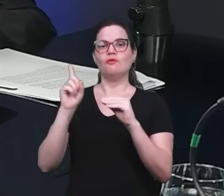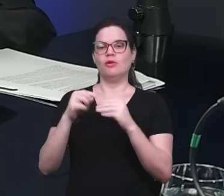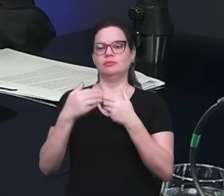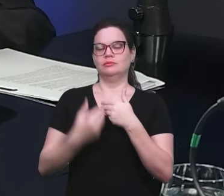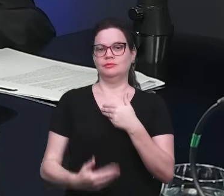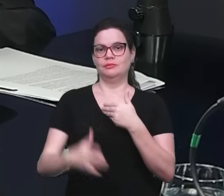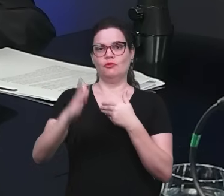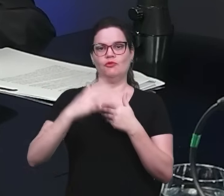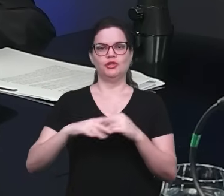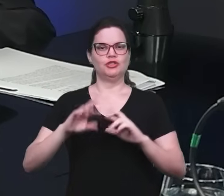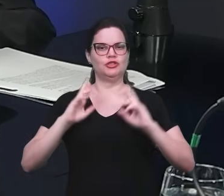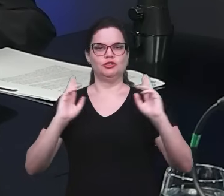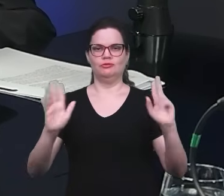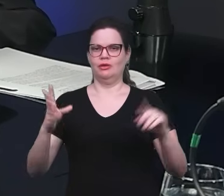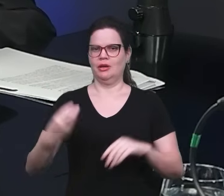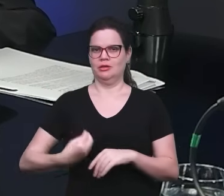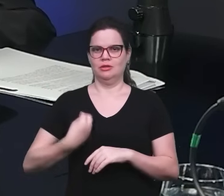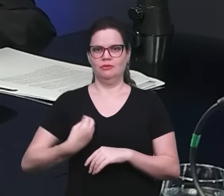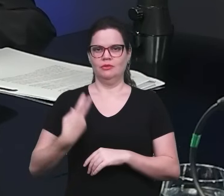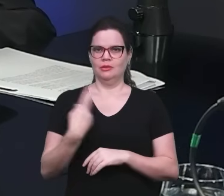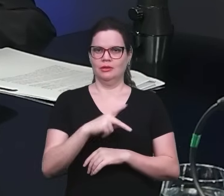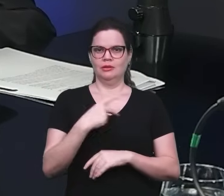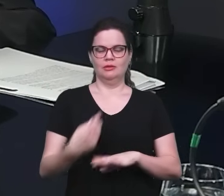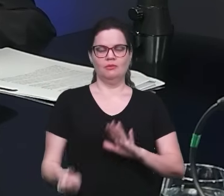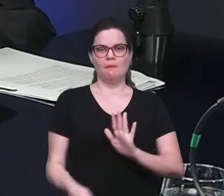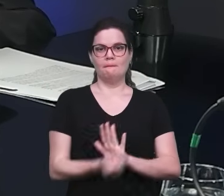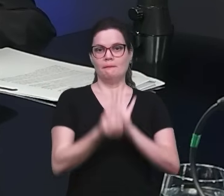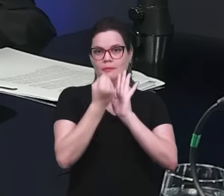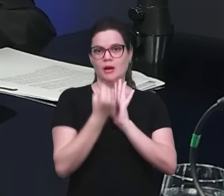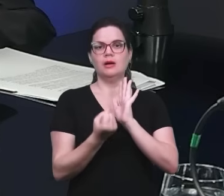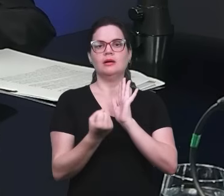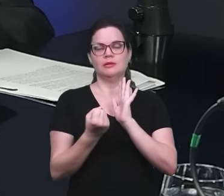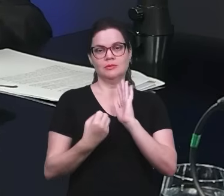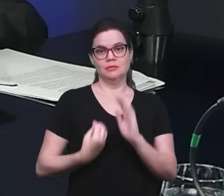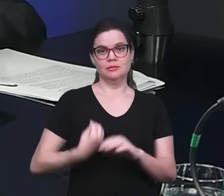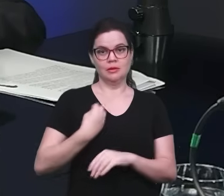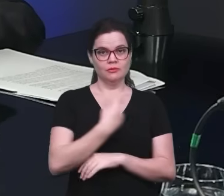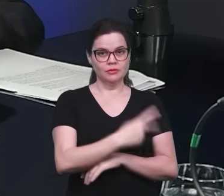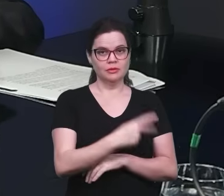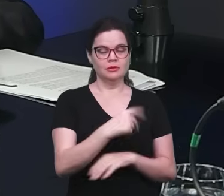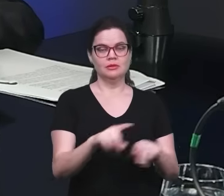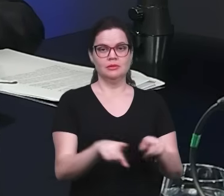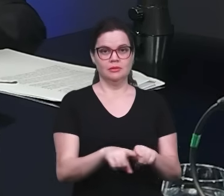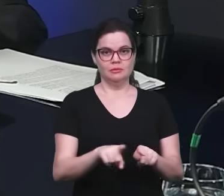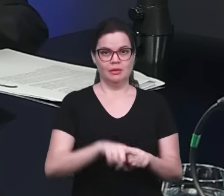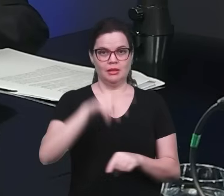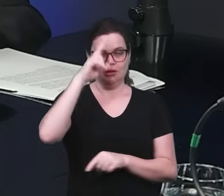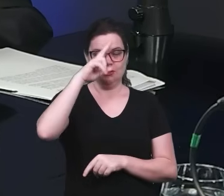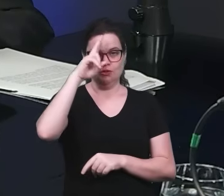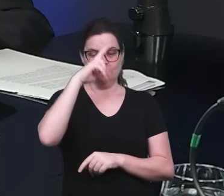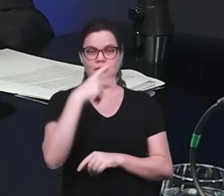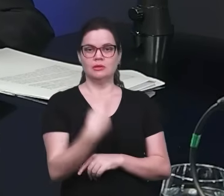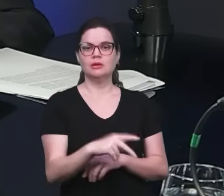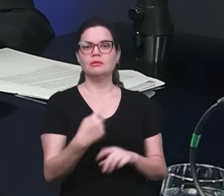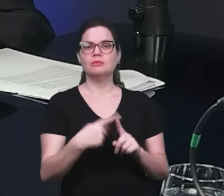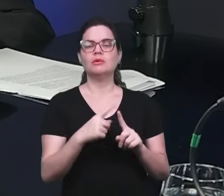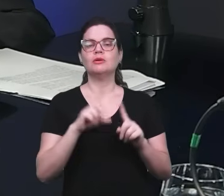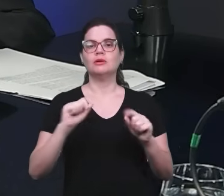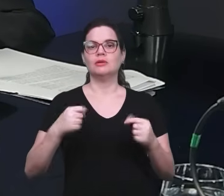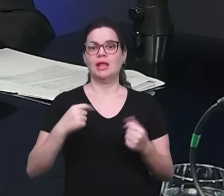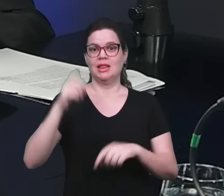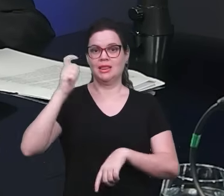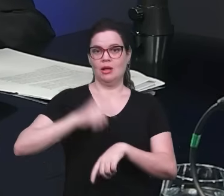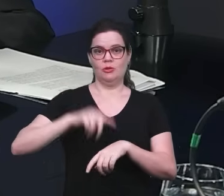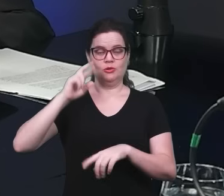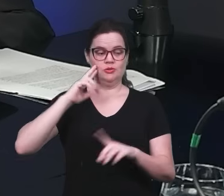toda a família, e foi um marco muito nobre na história dele, porque ele valorizou o chamado.